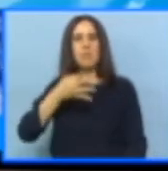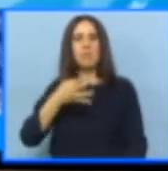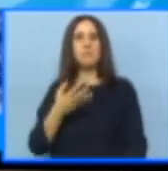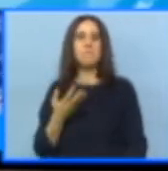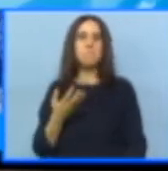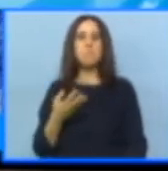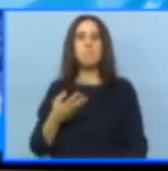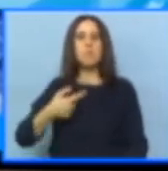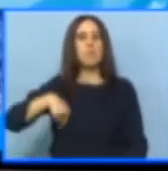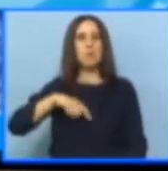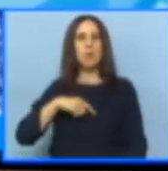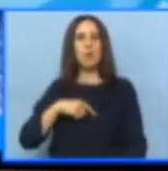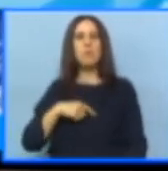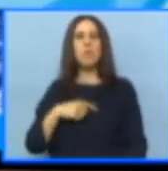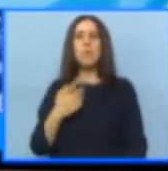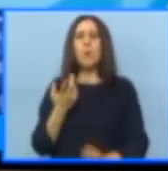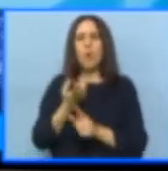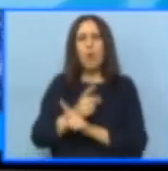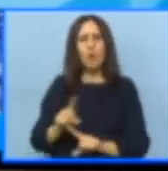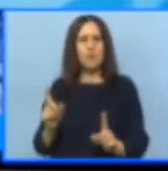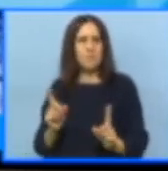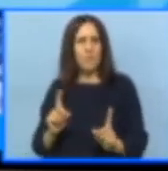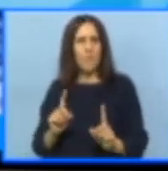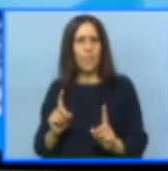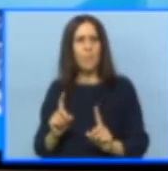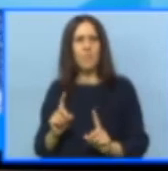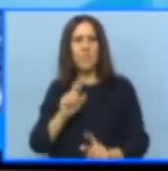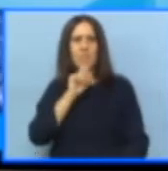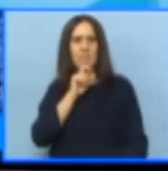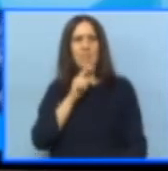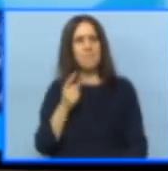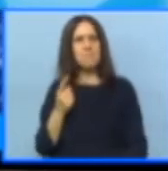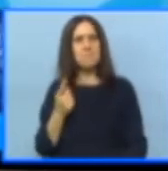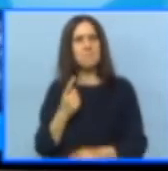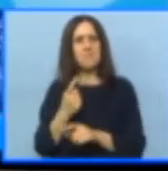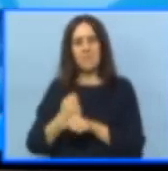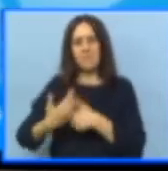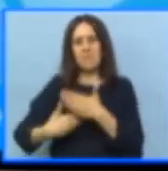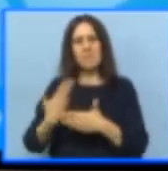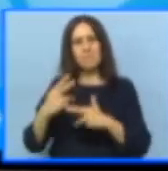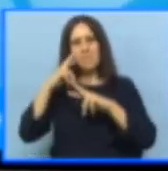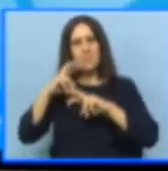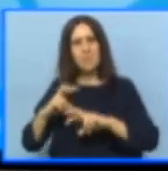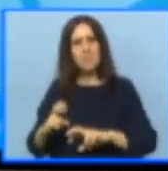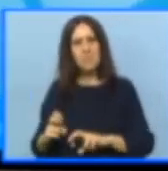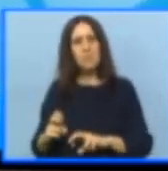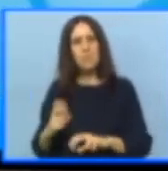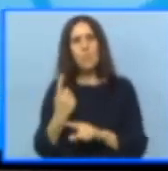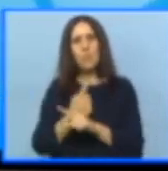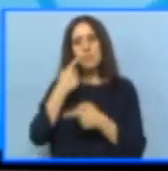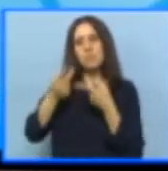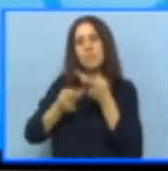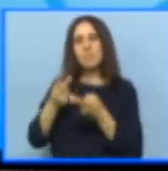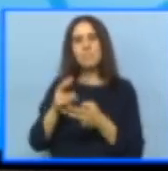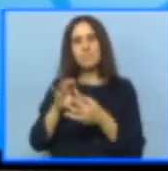ou não me está impossibilitada a hipótese de avançar também para a investigação e para analisar as coisas sob o ponto de